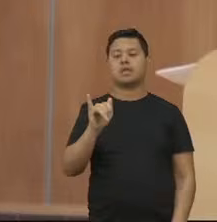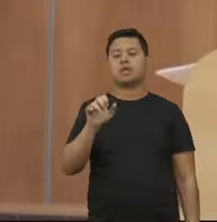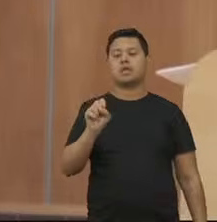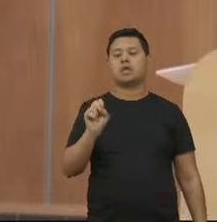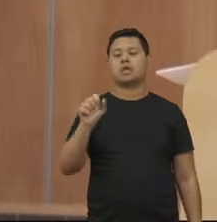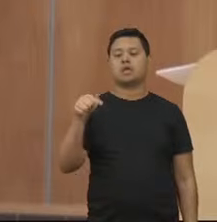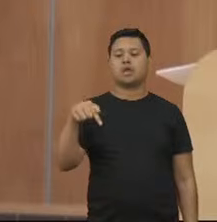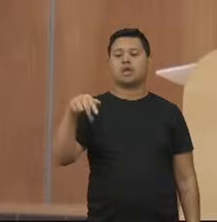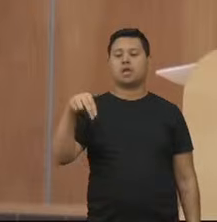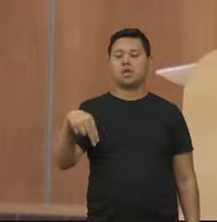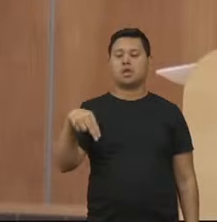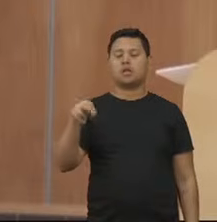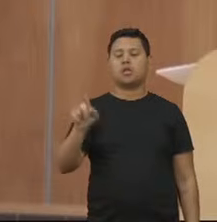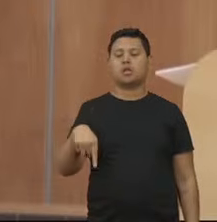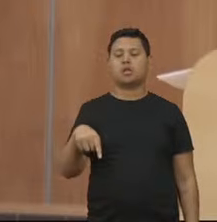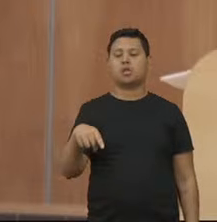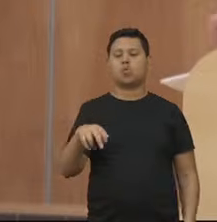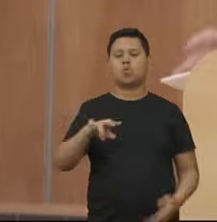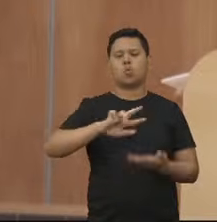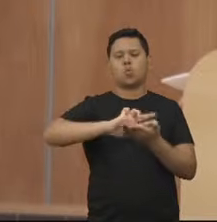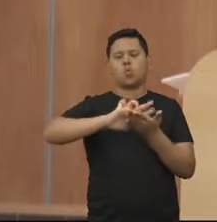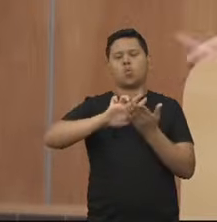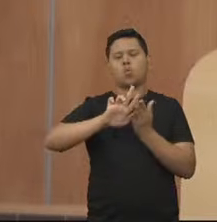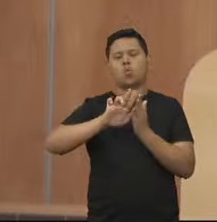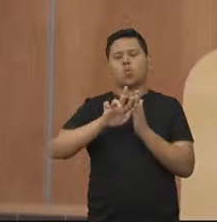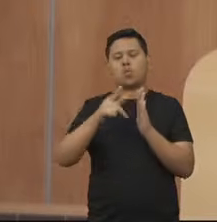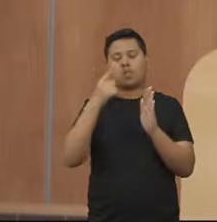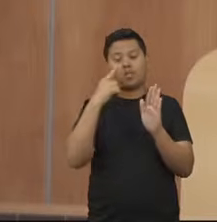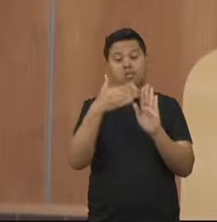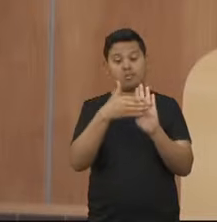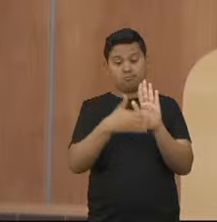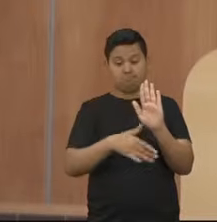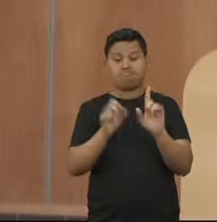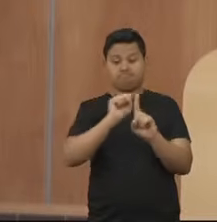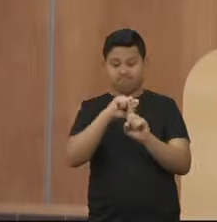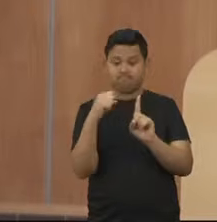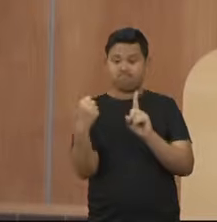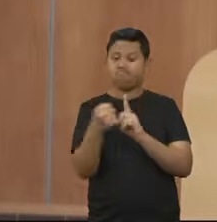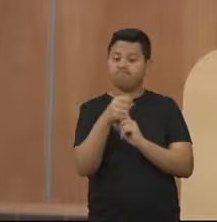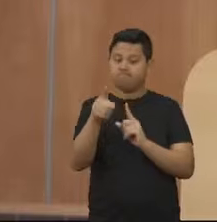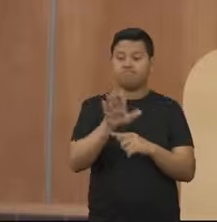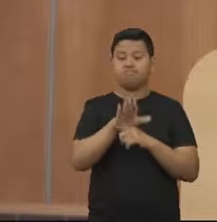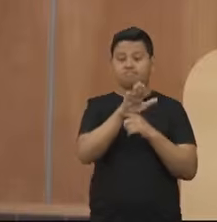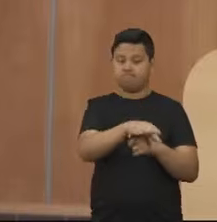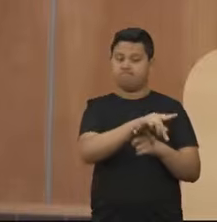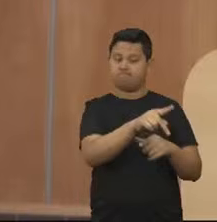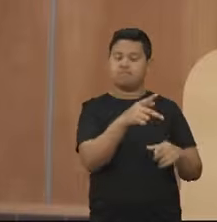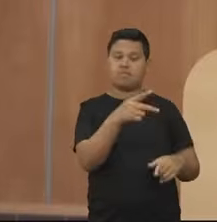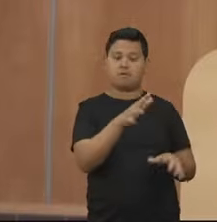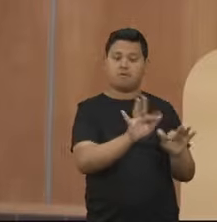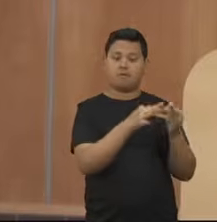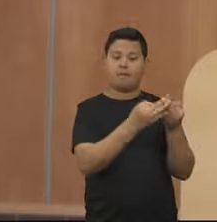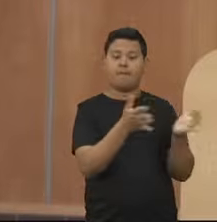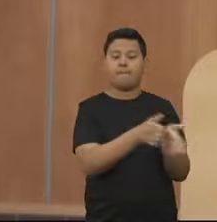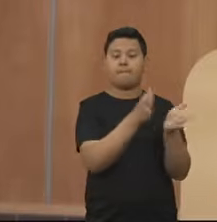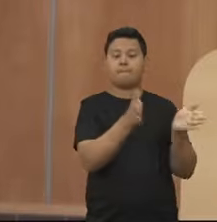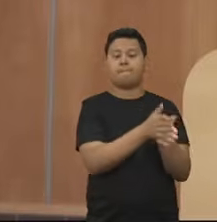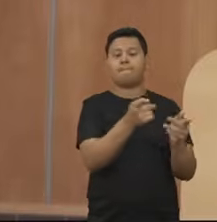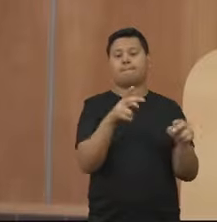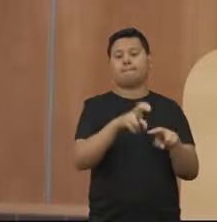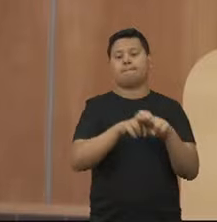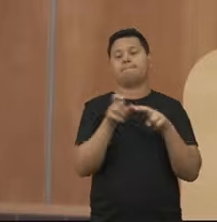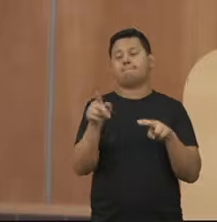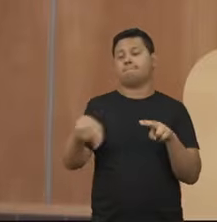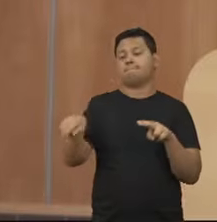ISSQN, e existem alguns requisitos aqui. Então, você vê que é um programa social que é para atender as famílias de baixa renda. Por isso,